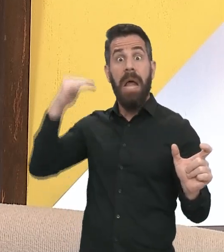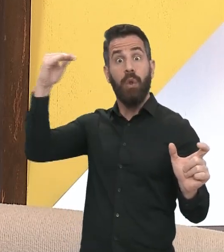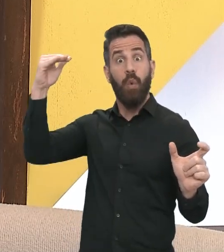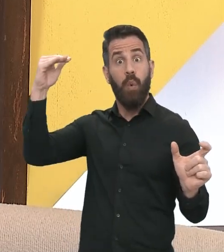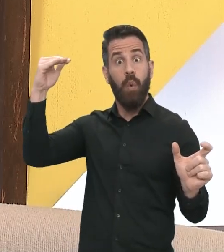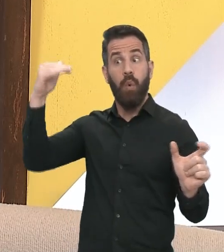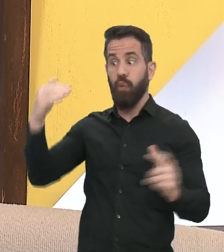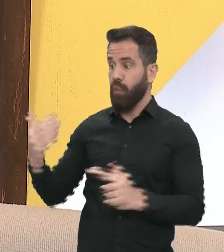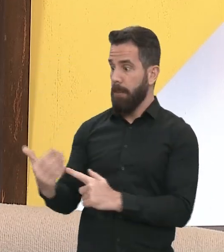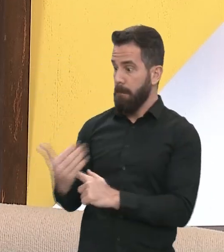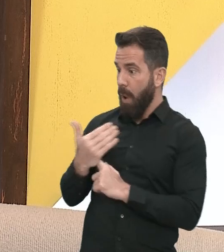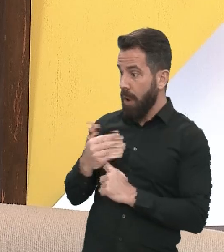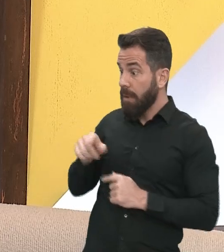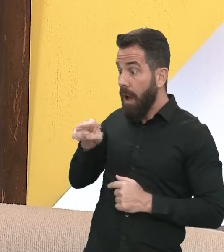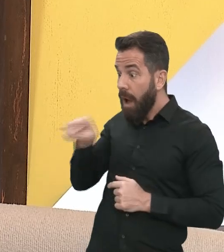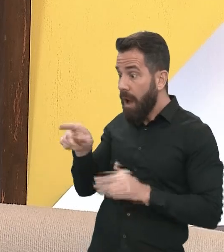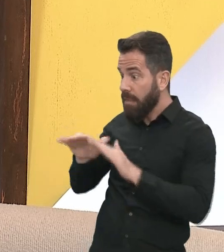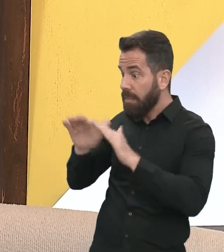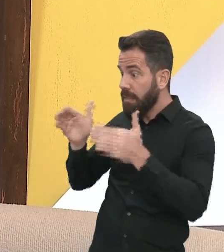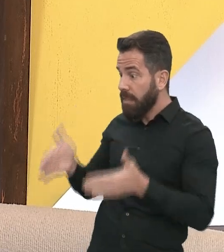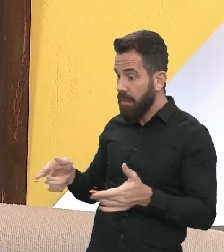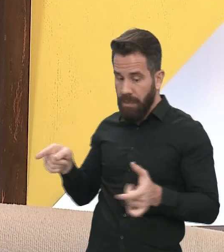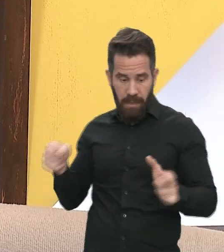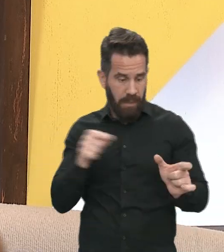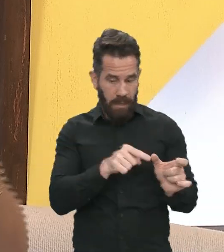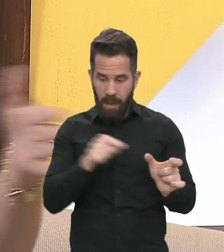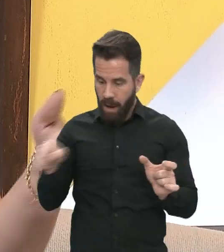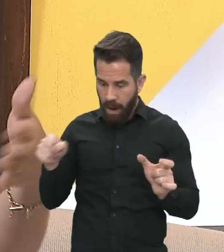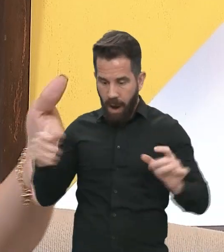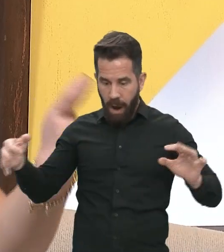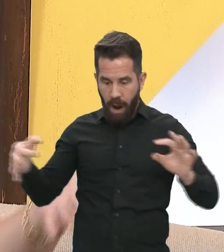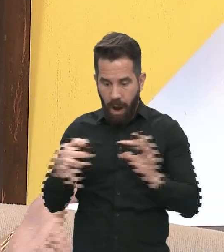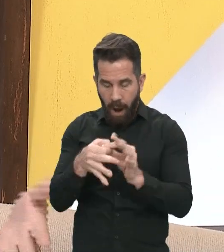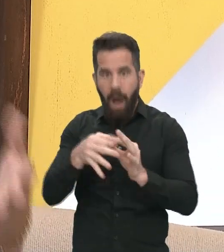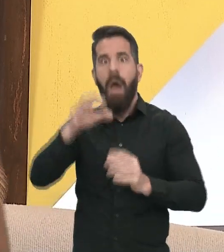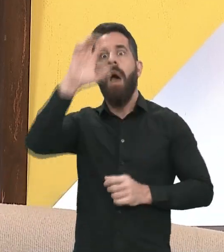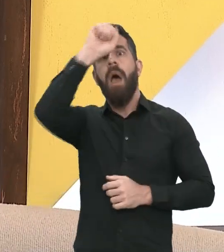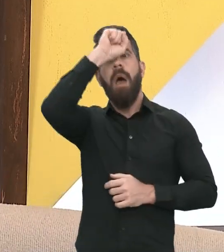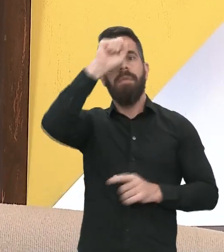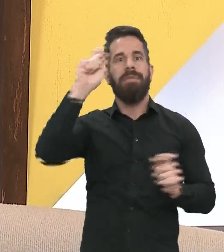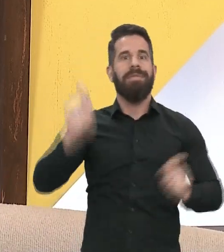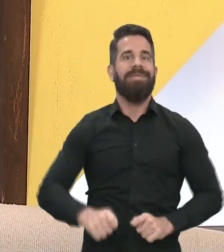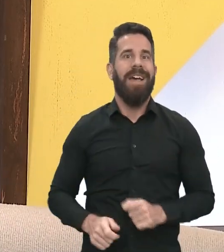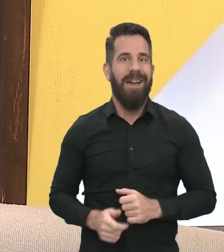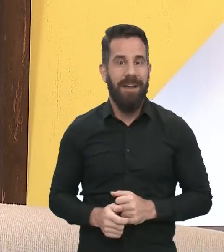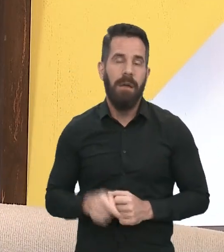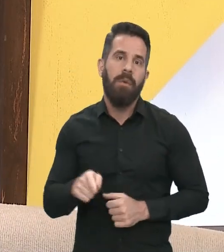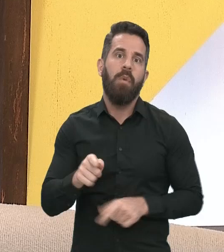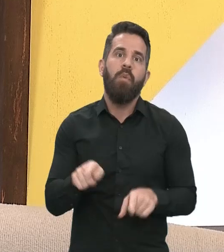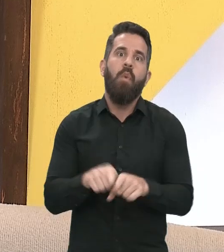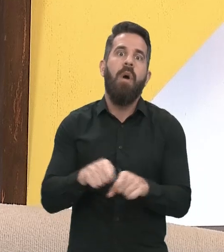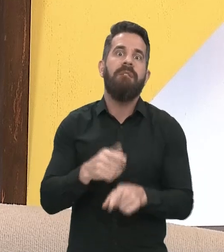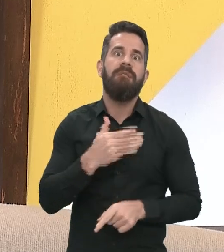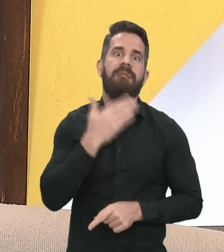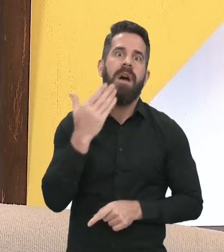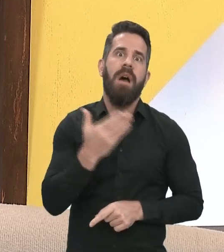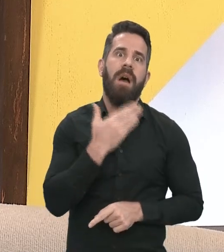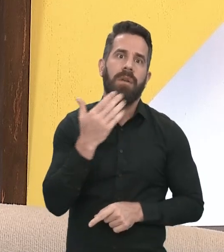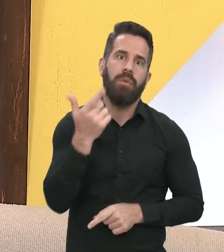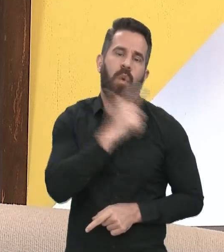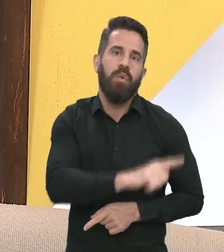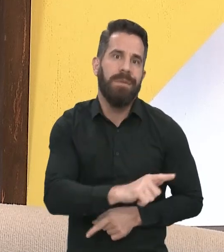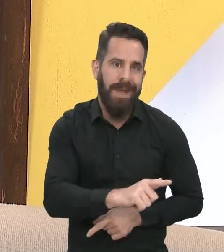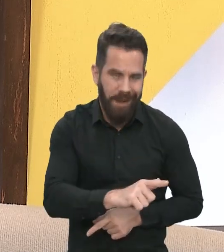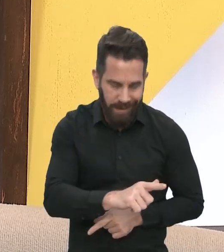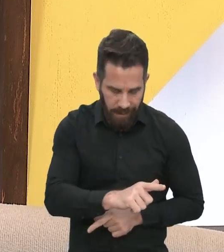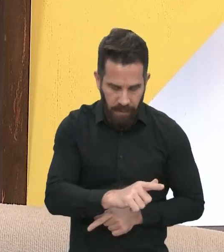conseguir transferir esse conhecimento da tela para o mundo real de uma forma mais fácil. Então, a gente sempre pensa